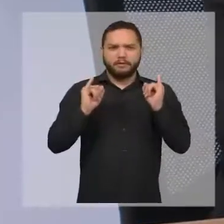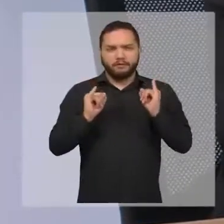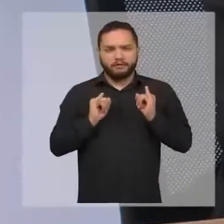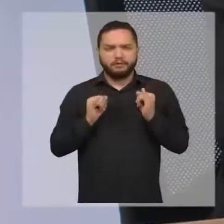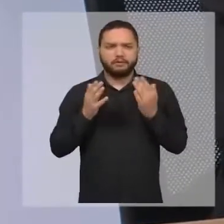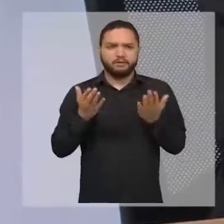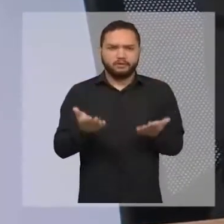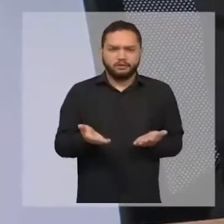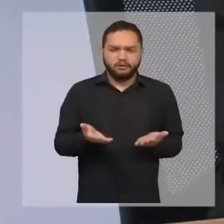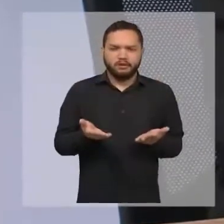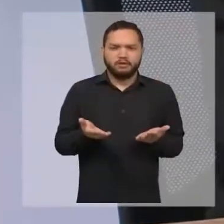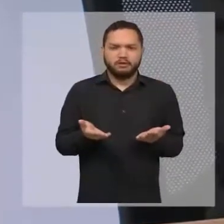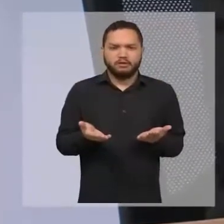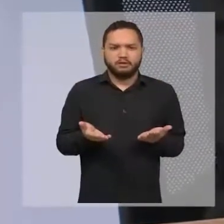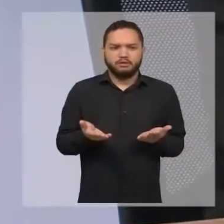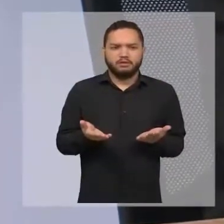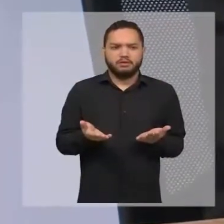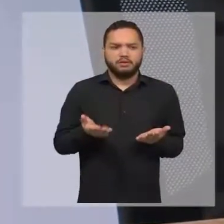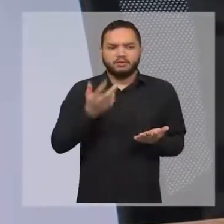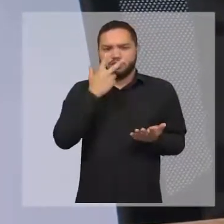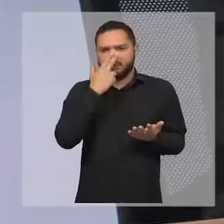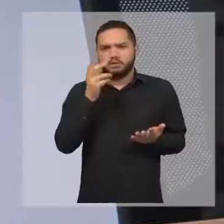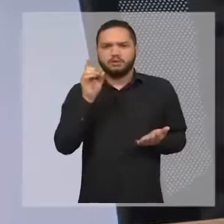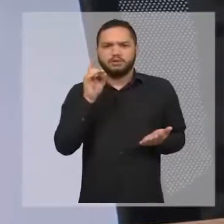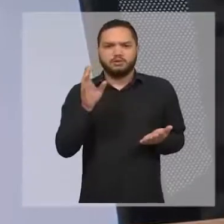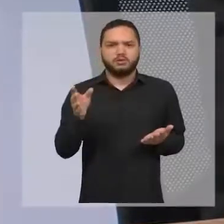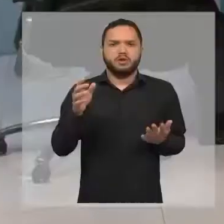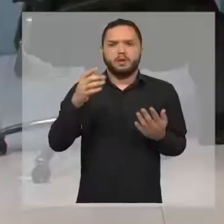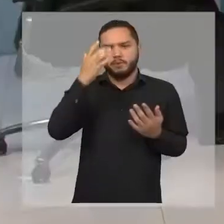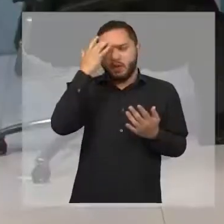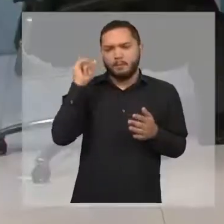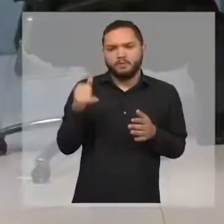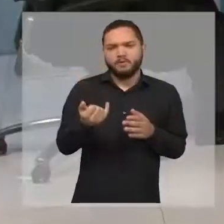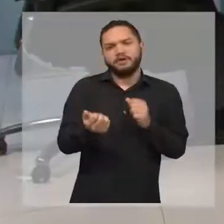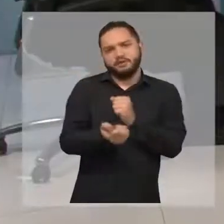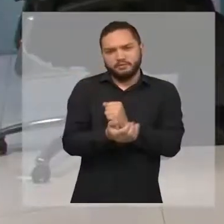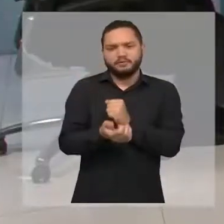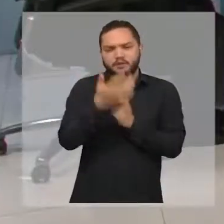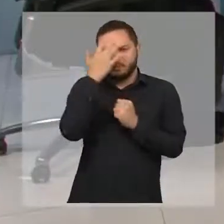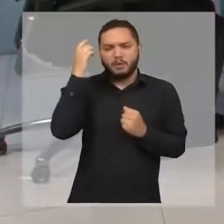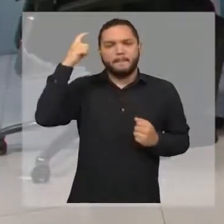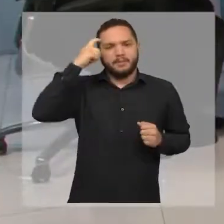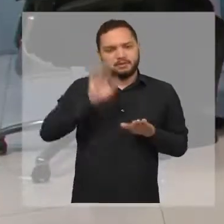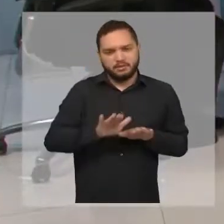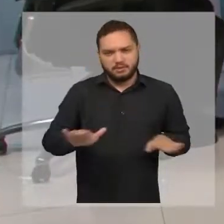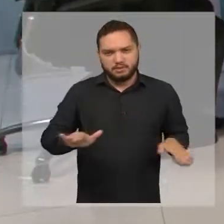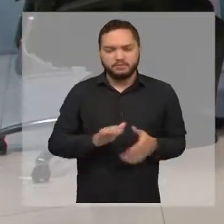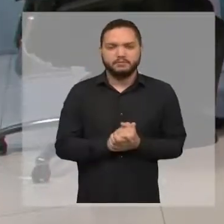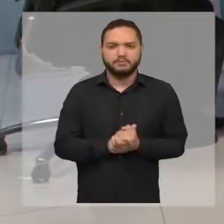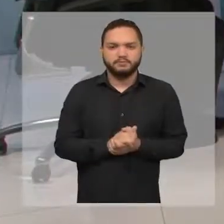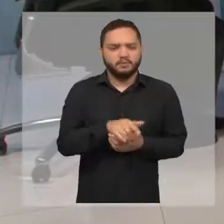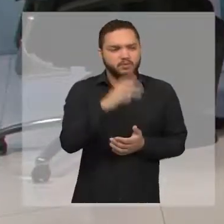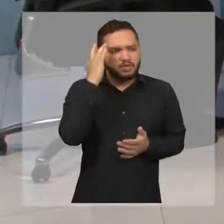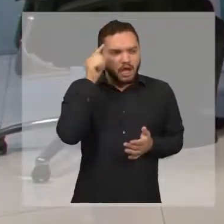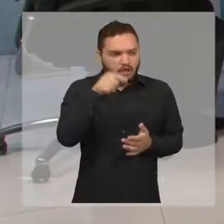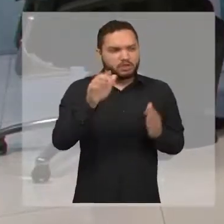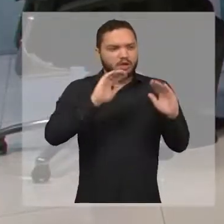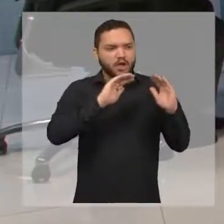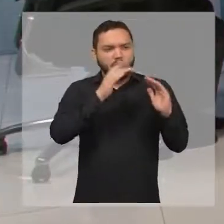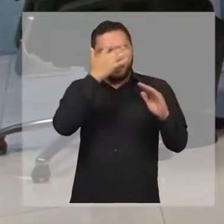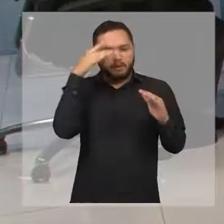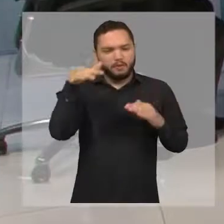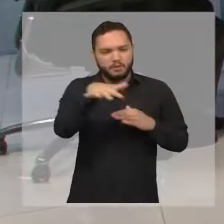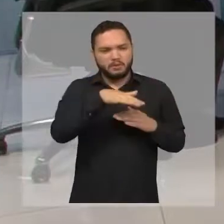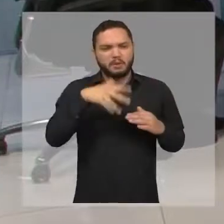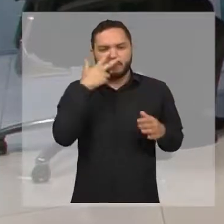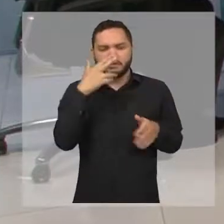é mero pretexto para outras coisas. Você não acha que a população que você identifica como não está nem aí,